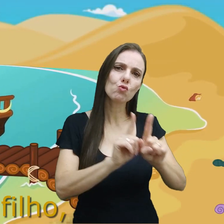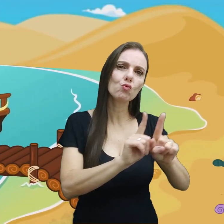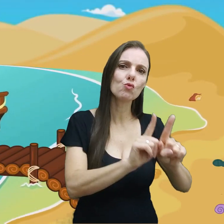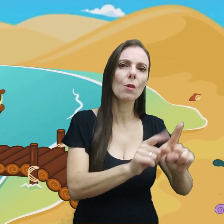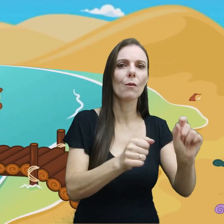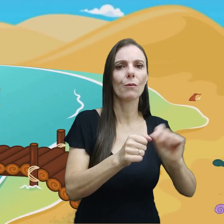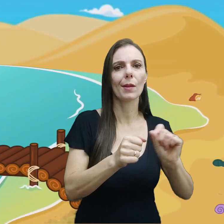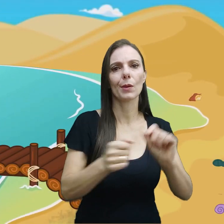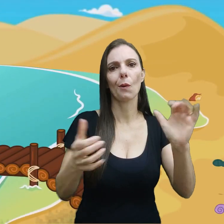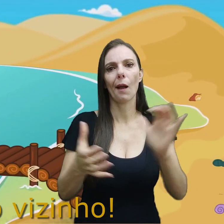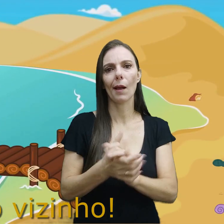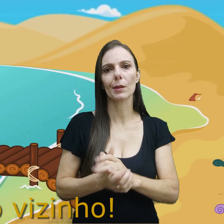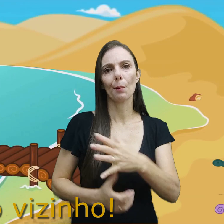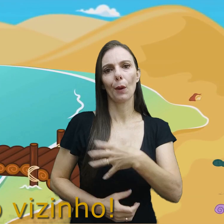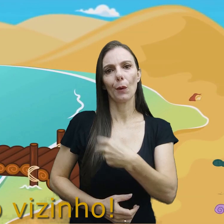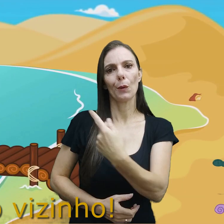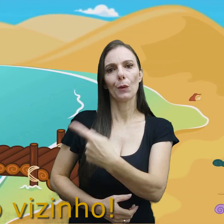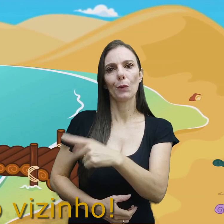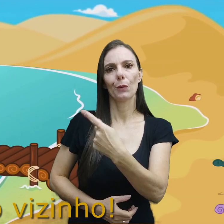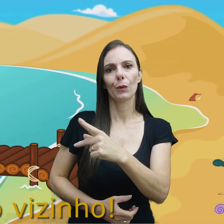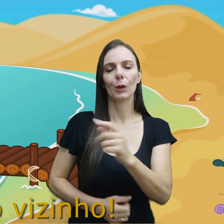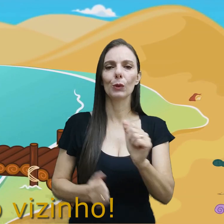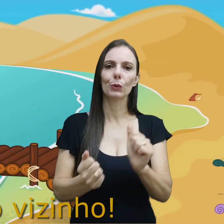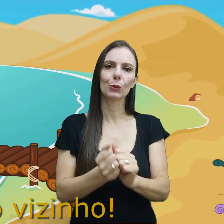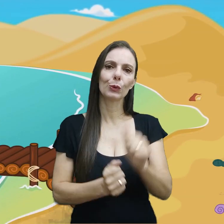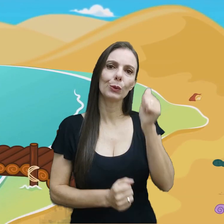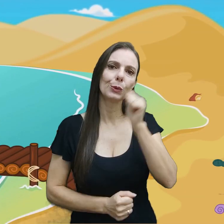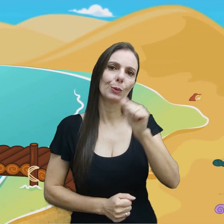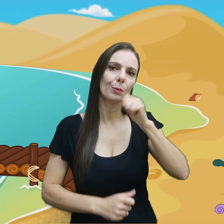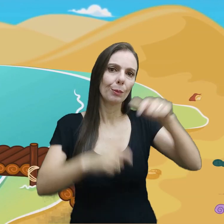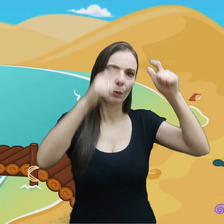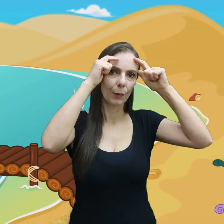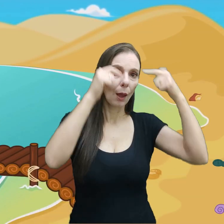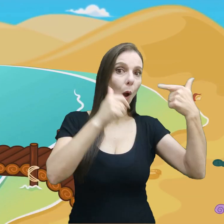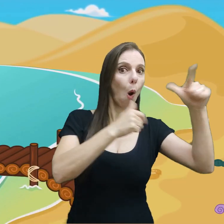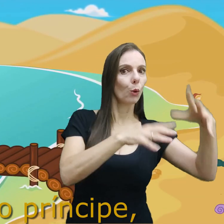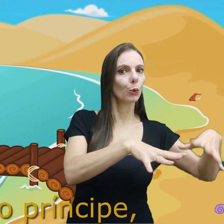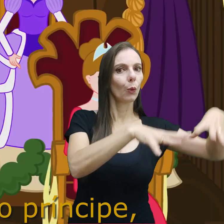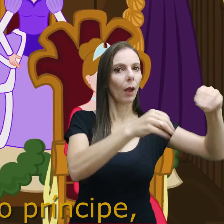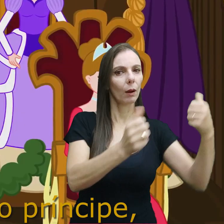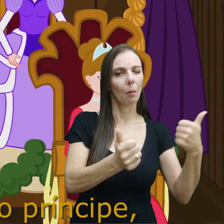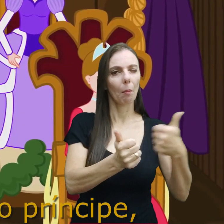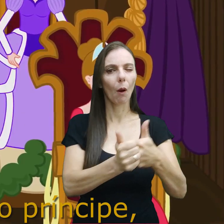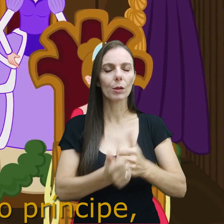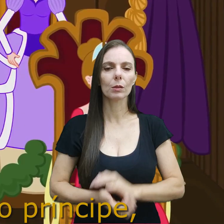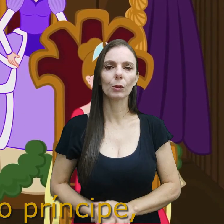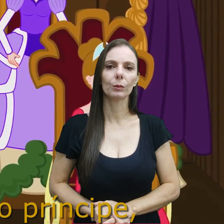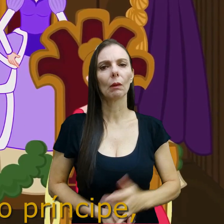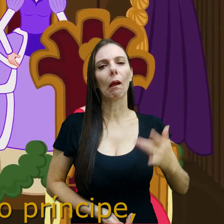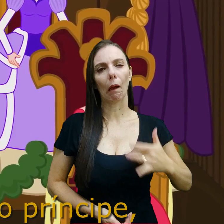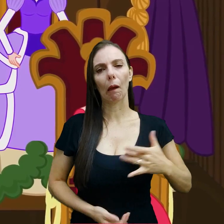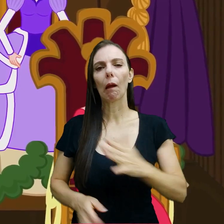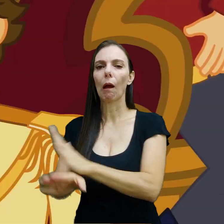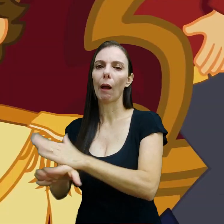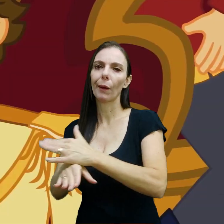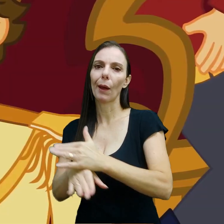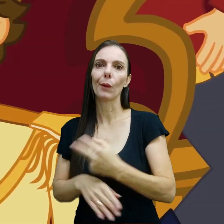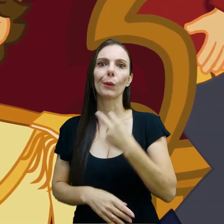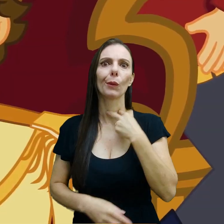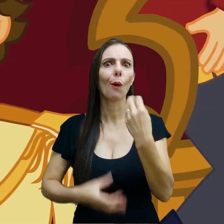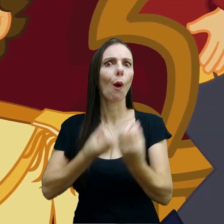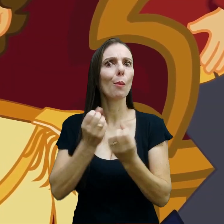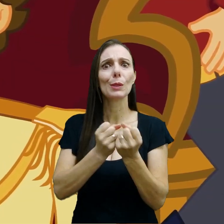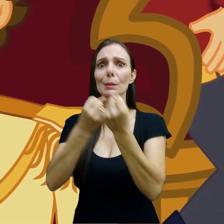seu filho, o príncipe, com a princesa do reino vizinho. Pobre Ariel. Ela não podia explicar ao príncipe que, na